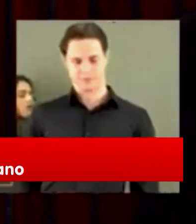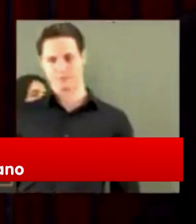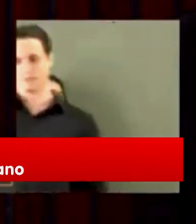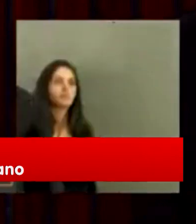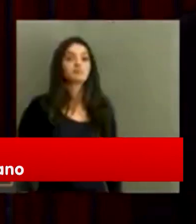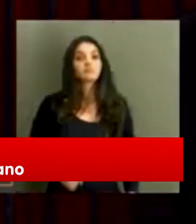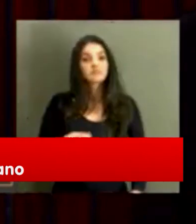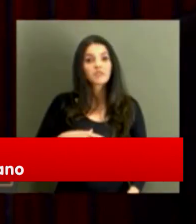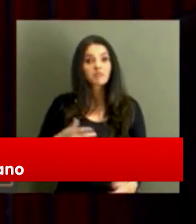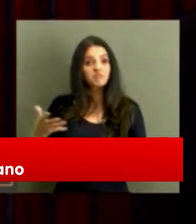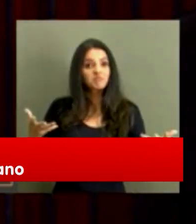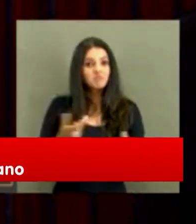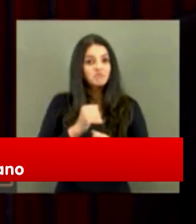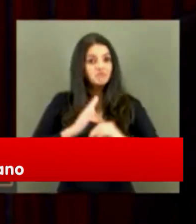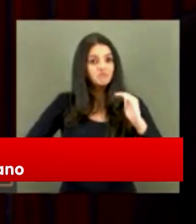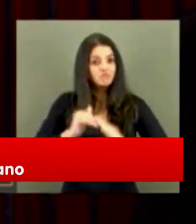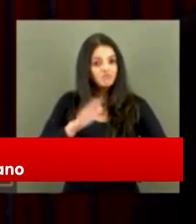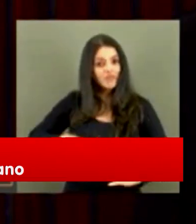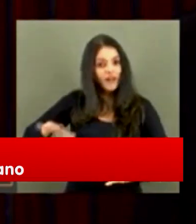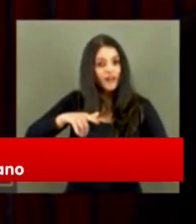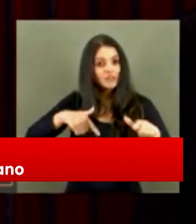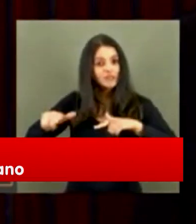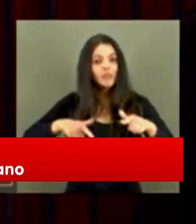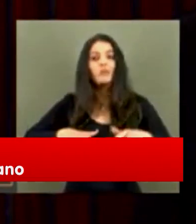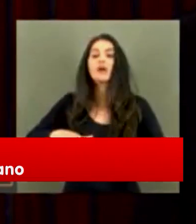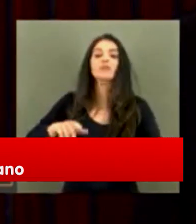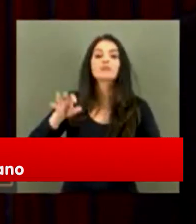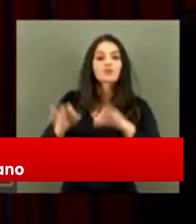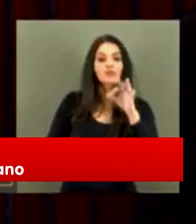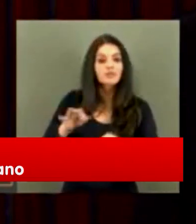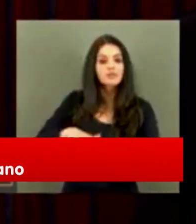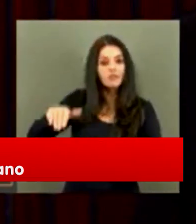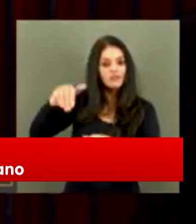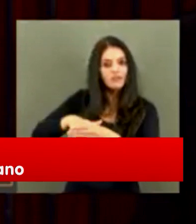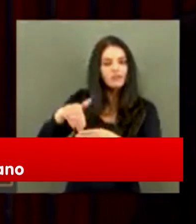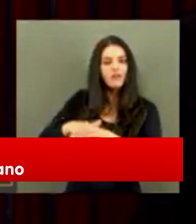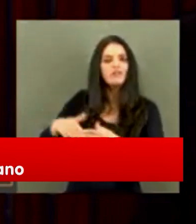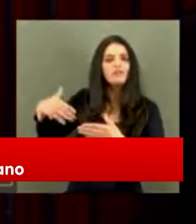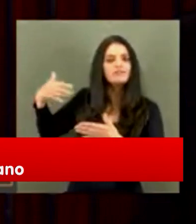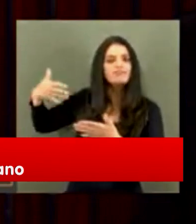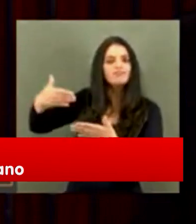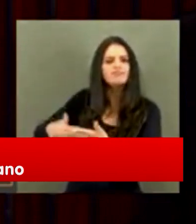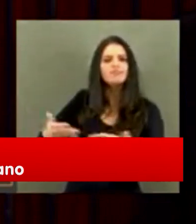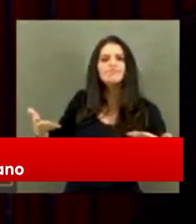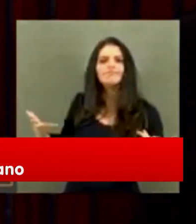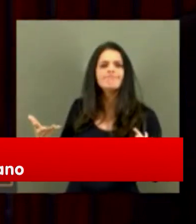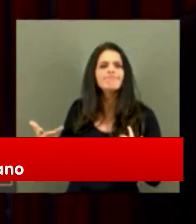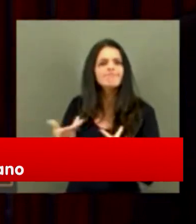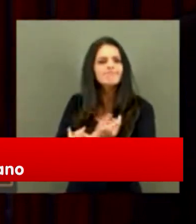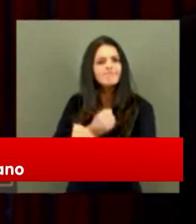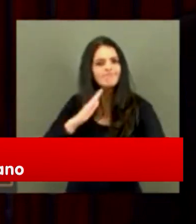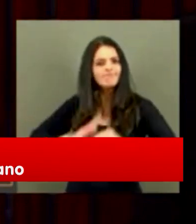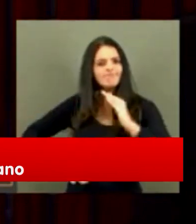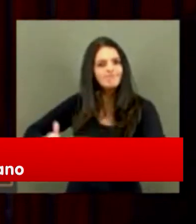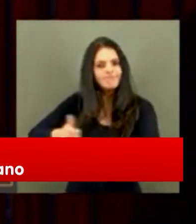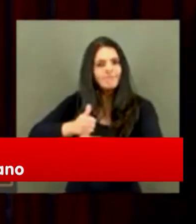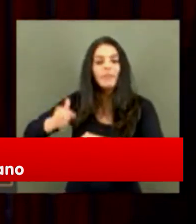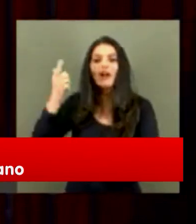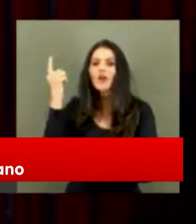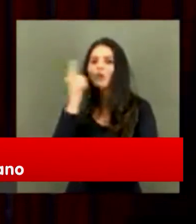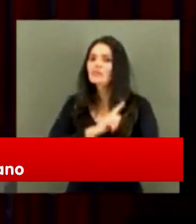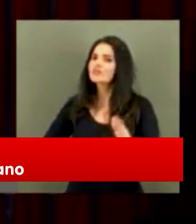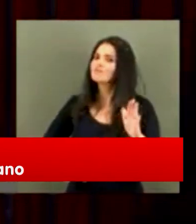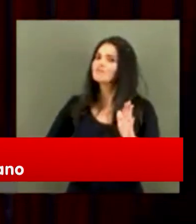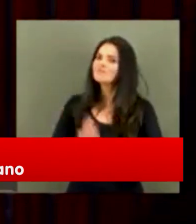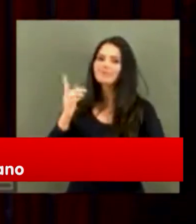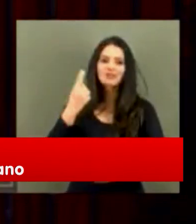eficiência portanto da Justiça Eleitoral que se vem reiterando aperfeiçoando exatamente para que se chegue a esses resultados